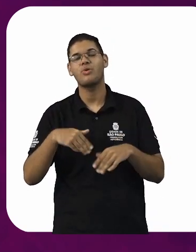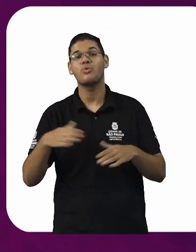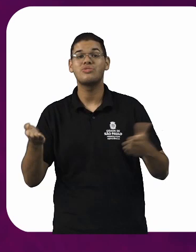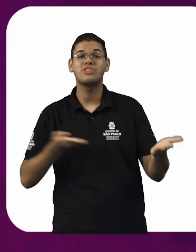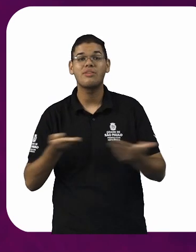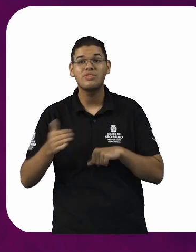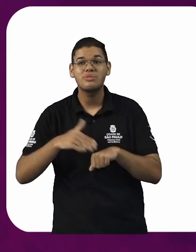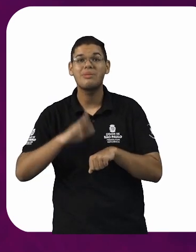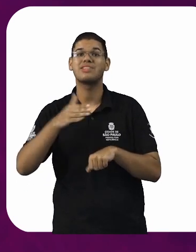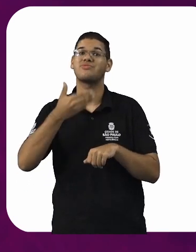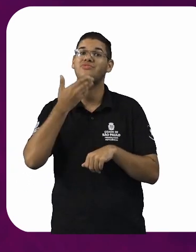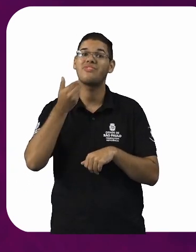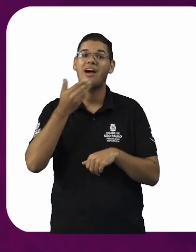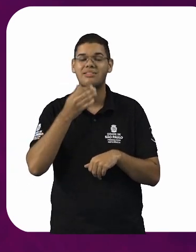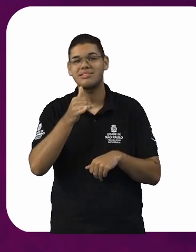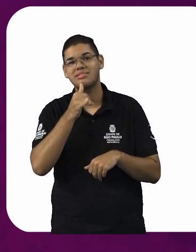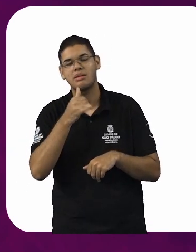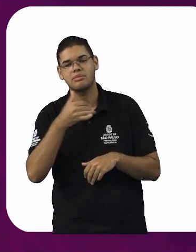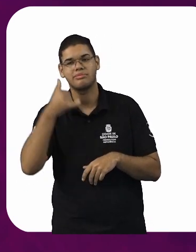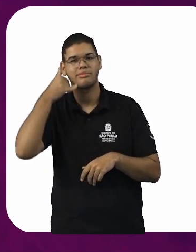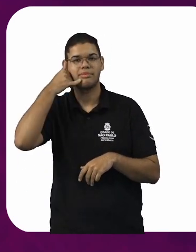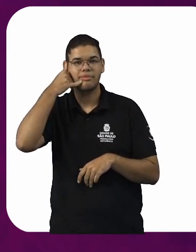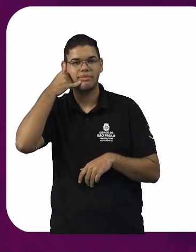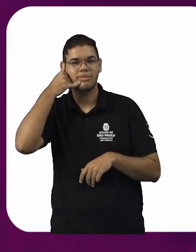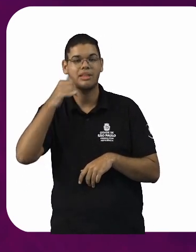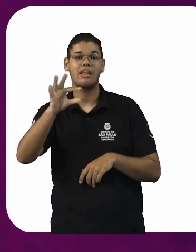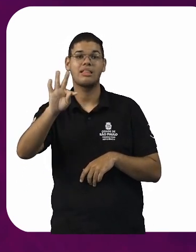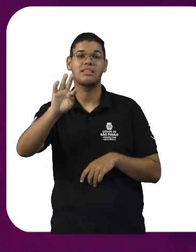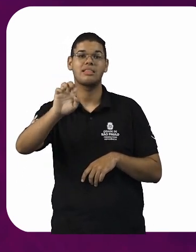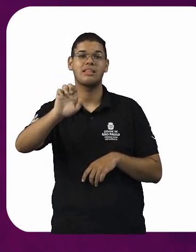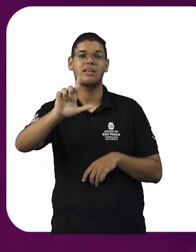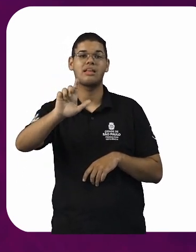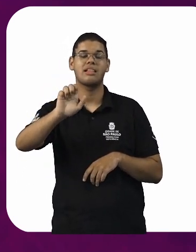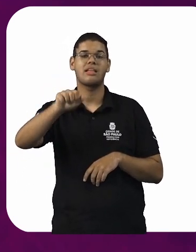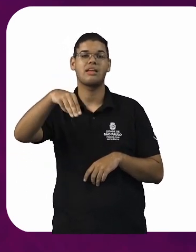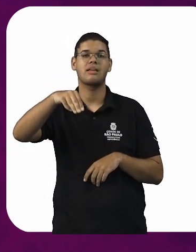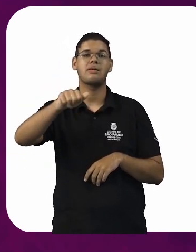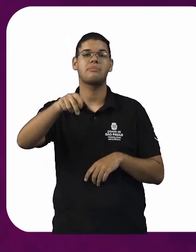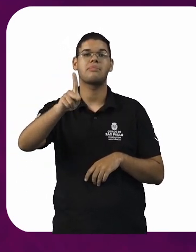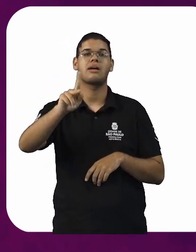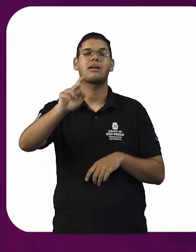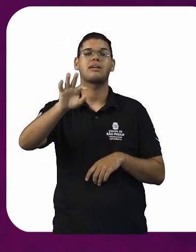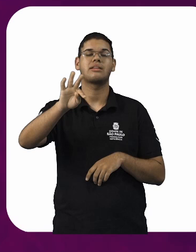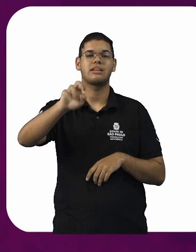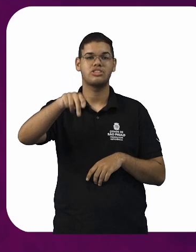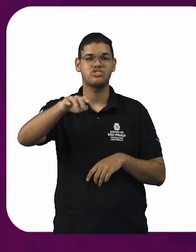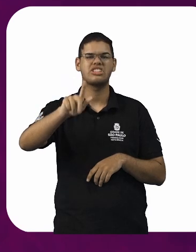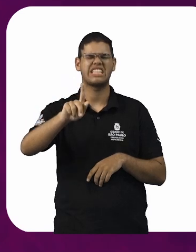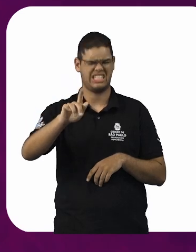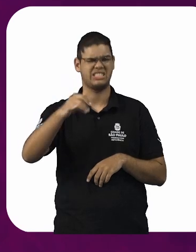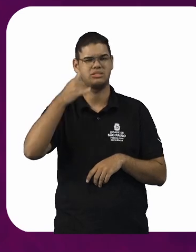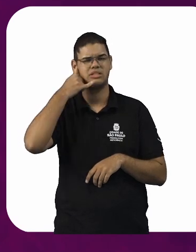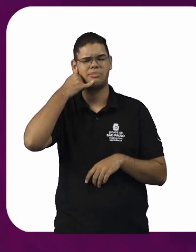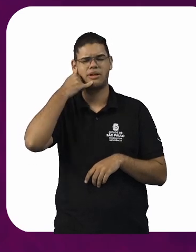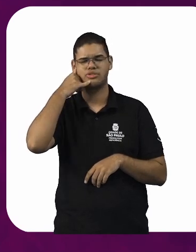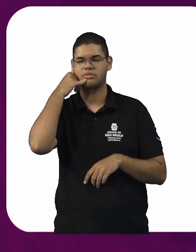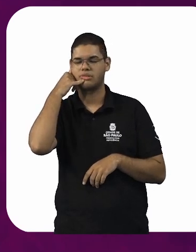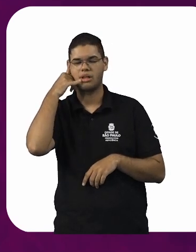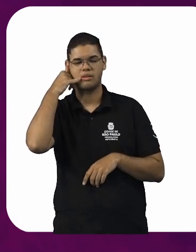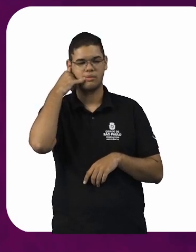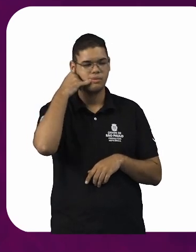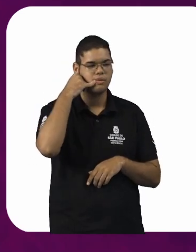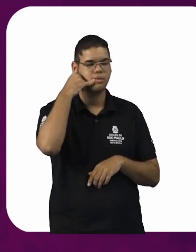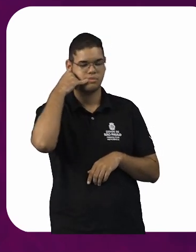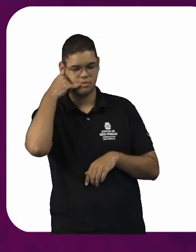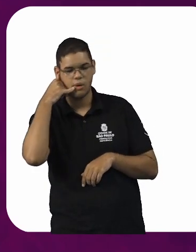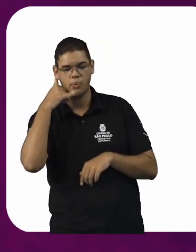nenhum problema você ser operador de telemarketing. O problema é que é um trabalho precarizado, que é terceirizado. A terceirização